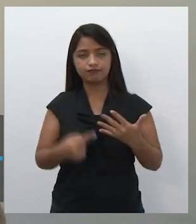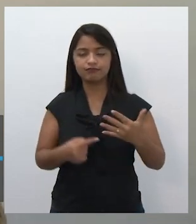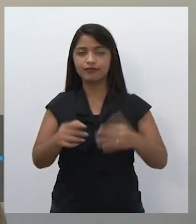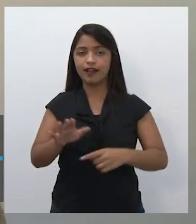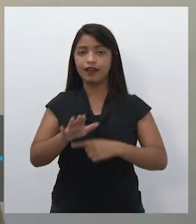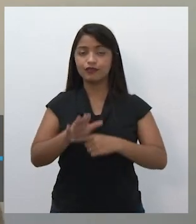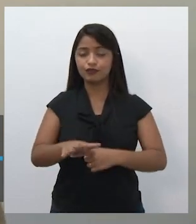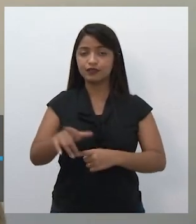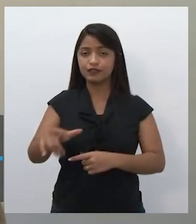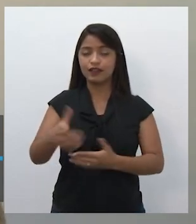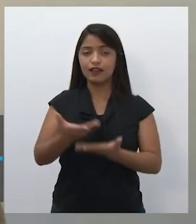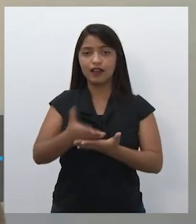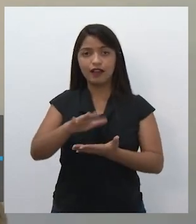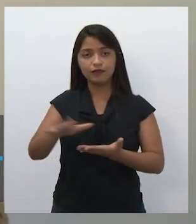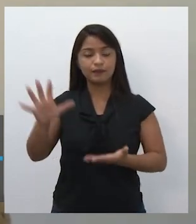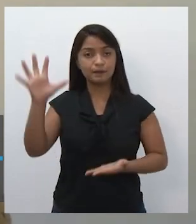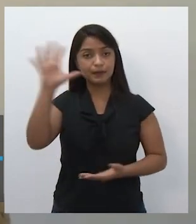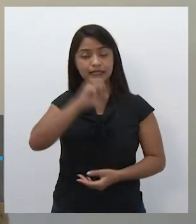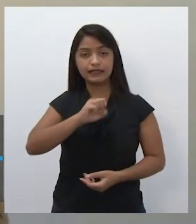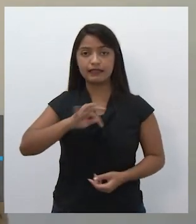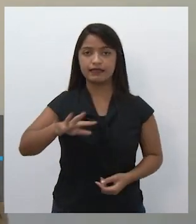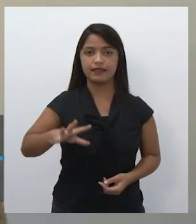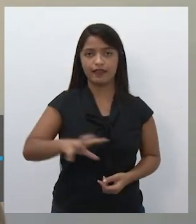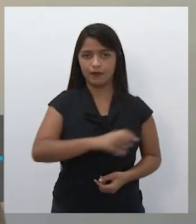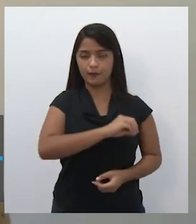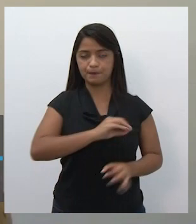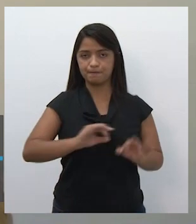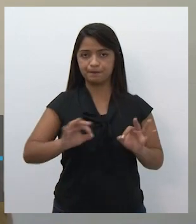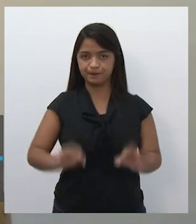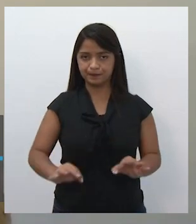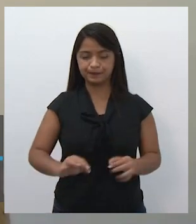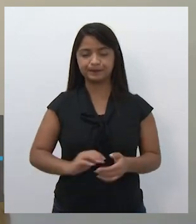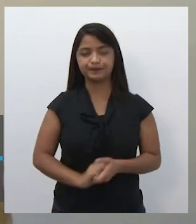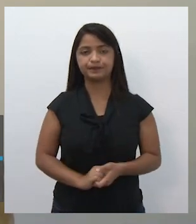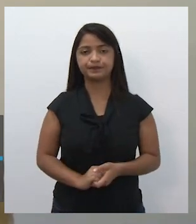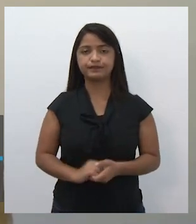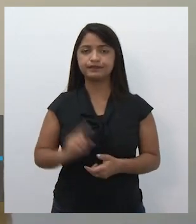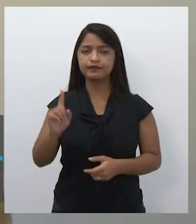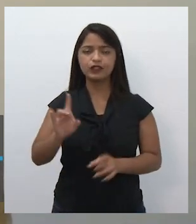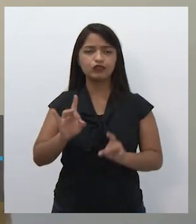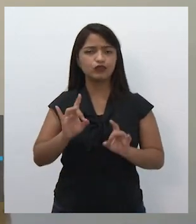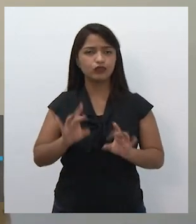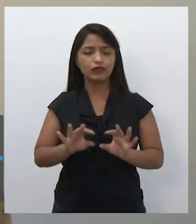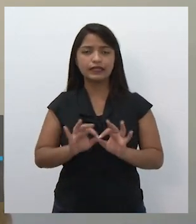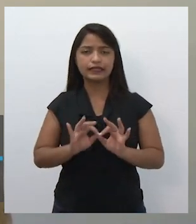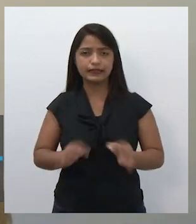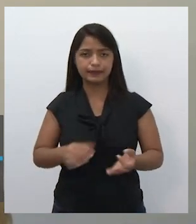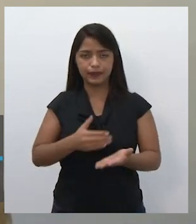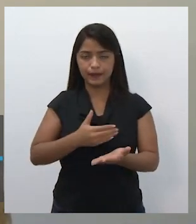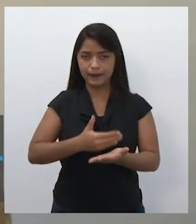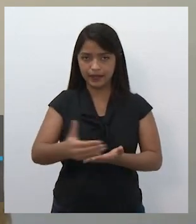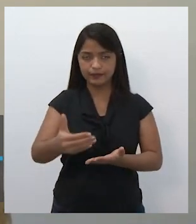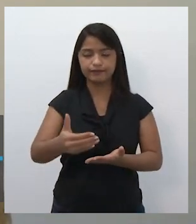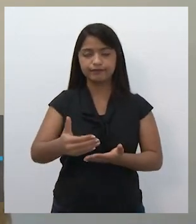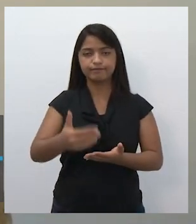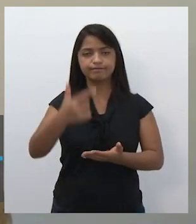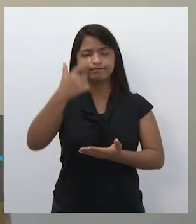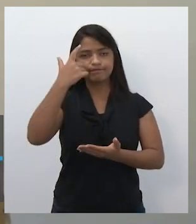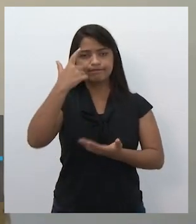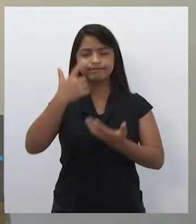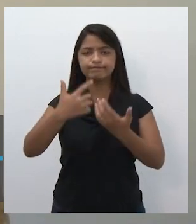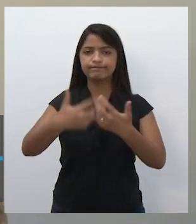educação integral se desenvolva. Então, é só um comecinho para a gente começar a pensar